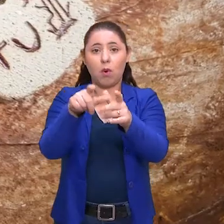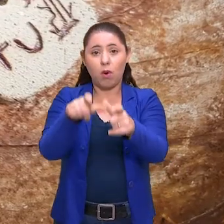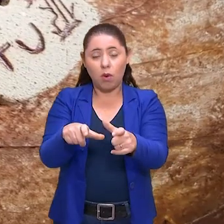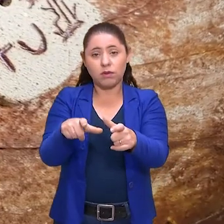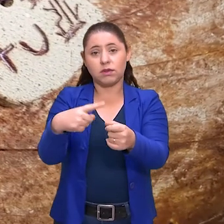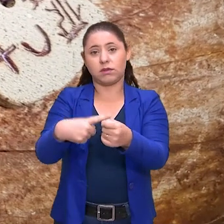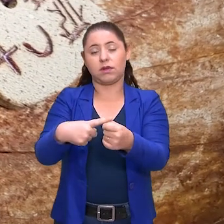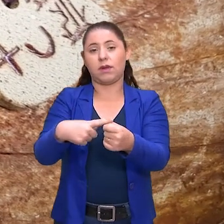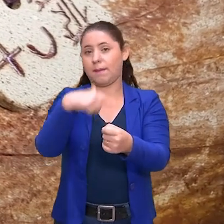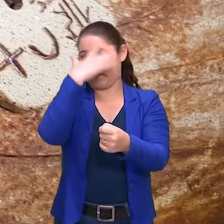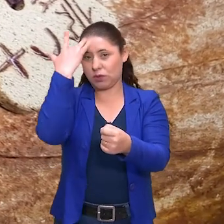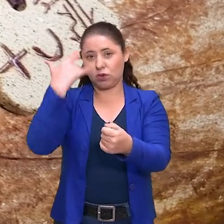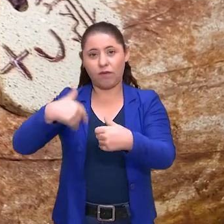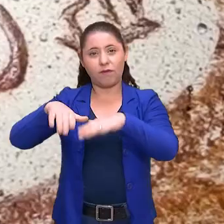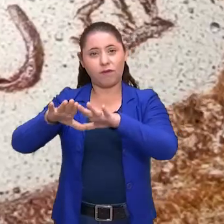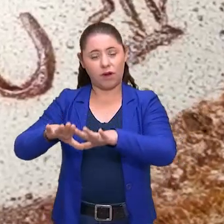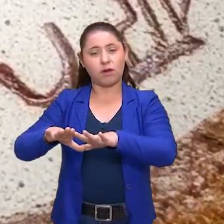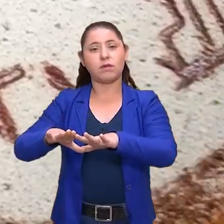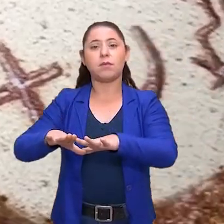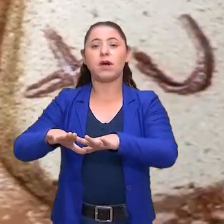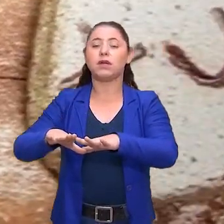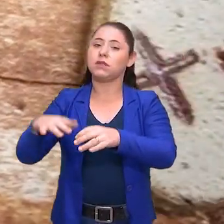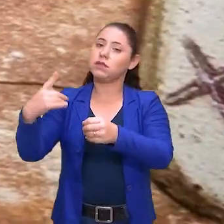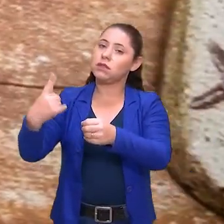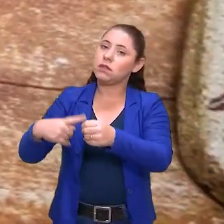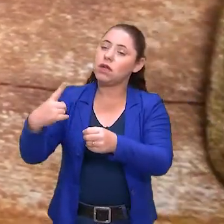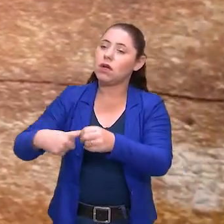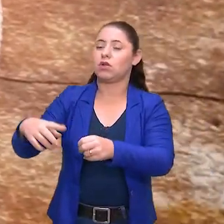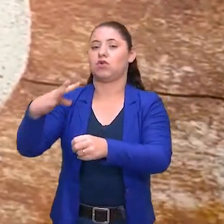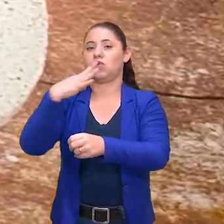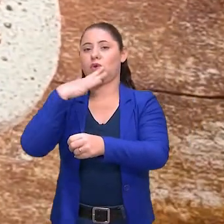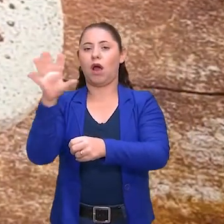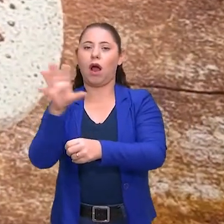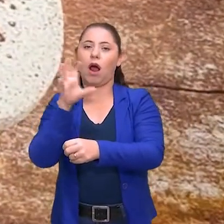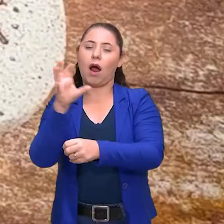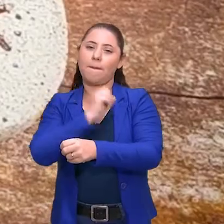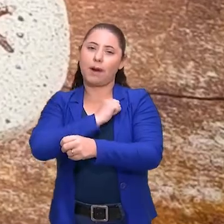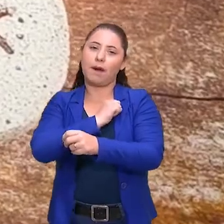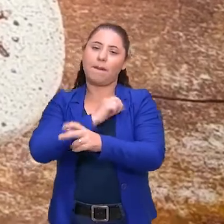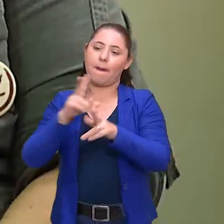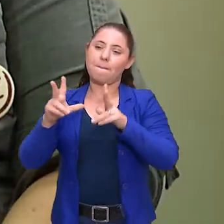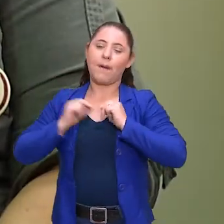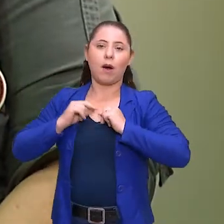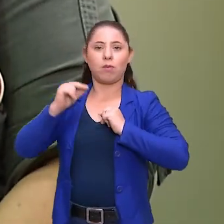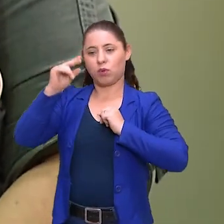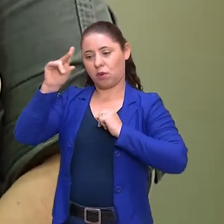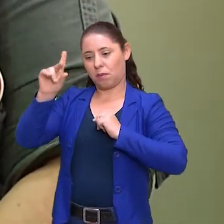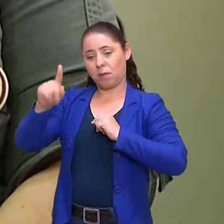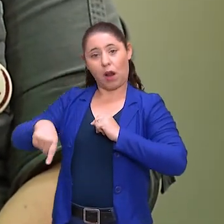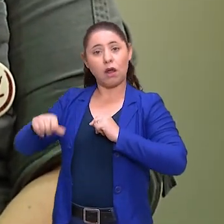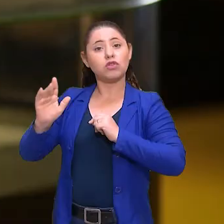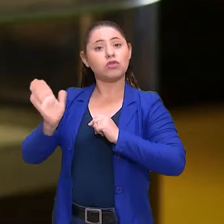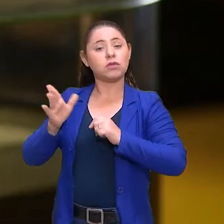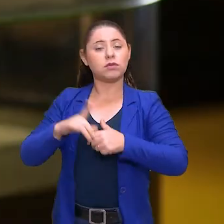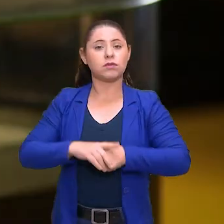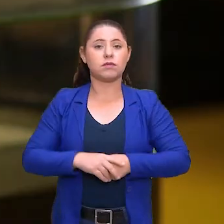bioeconomia local, e as pessoas vão permanecendo cada vez mais em suas cidades, conhecendo, amando, se apropriando do que elas